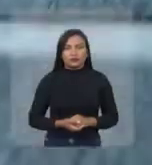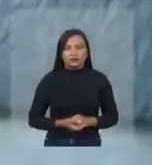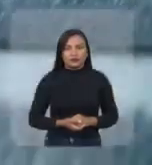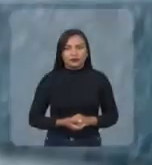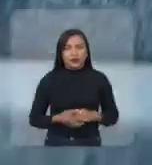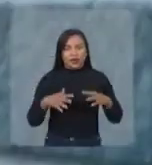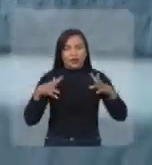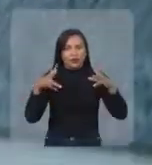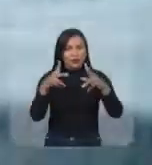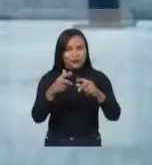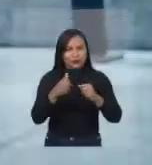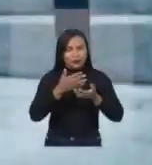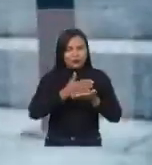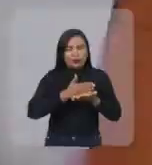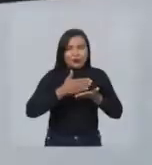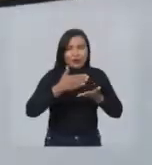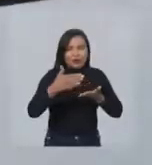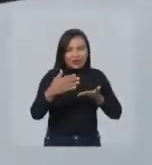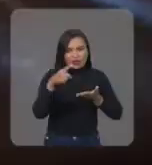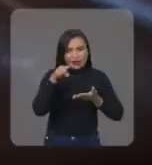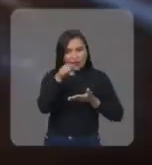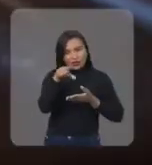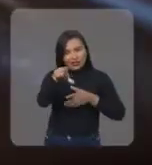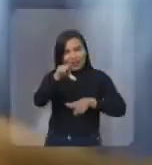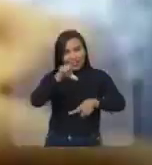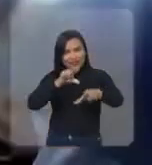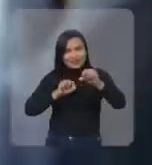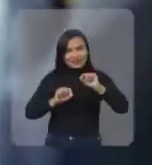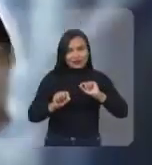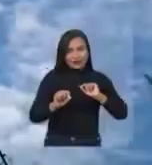Tudo começa pelo primeiro degrau.